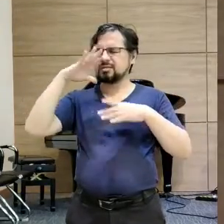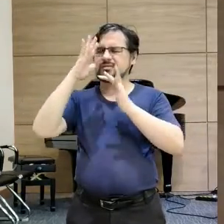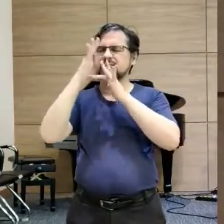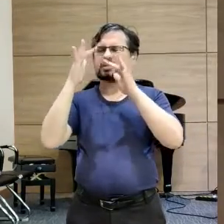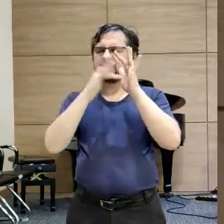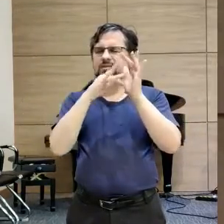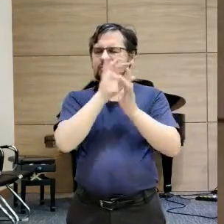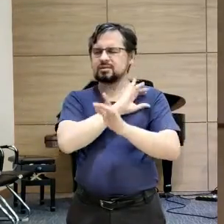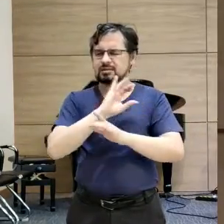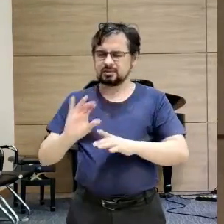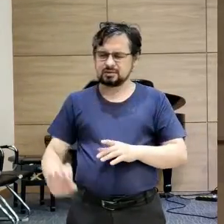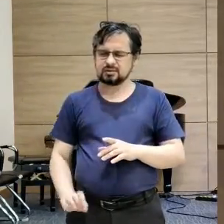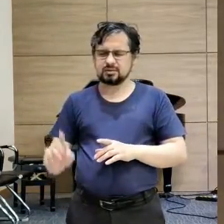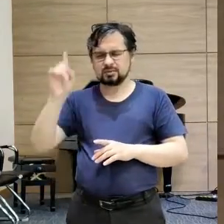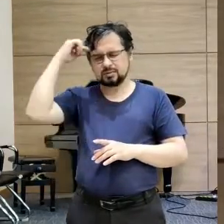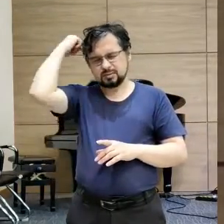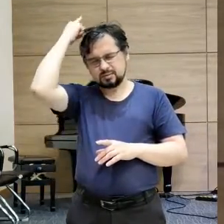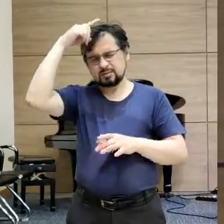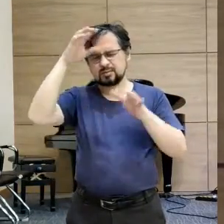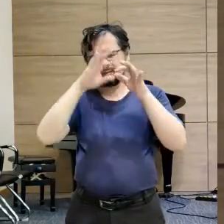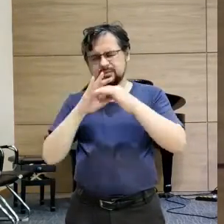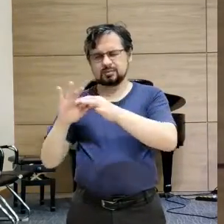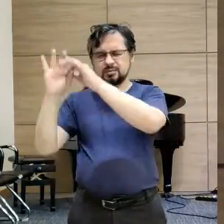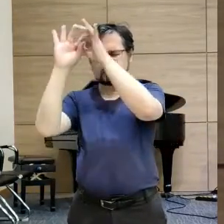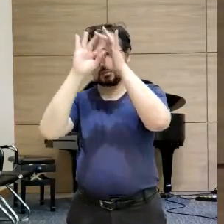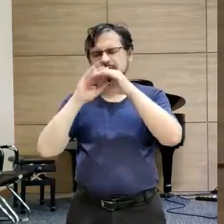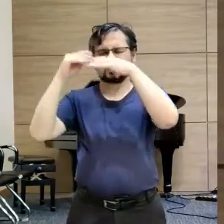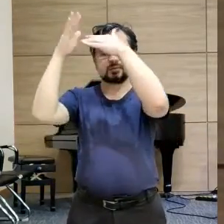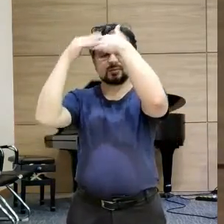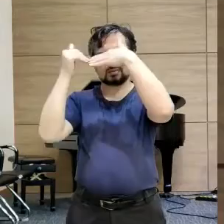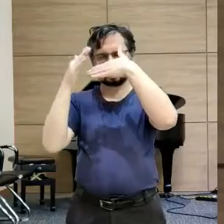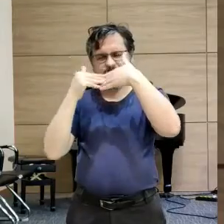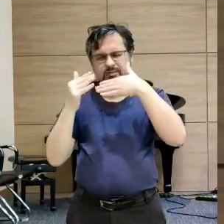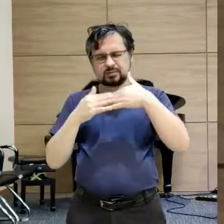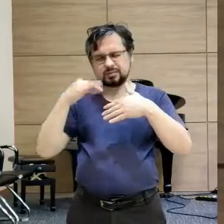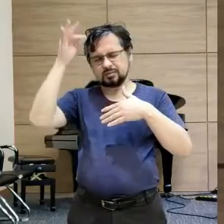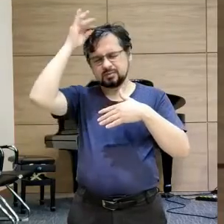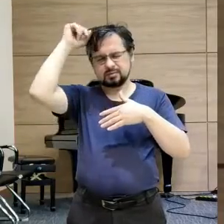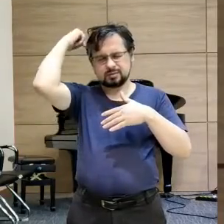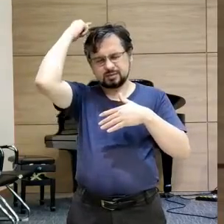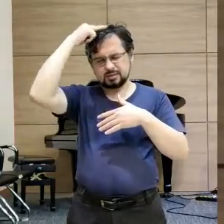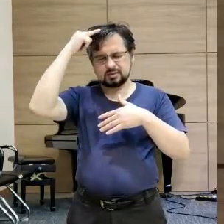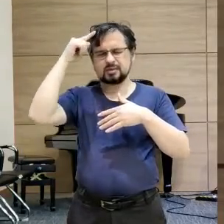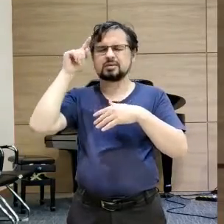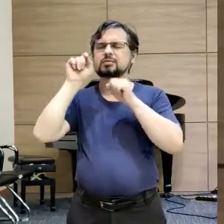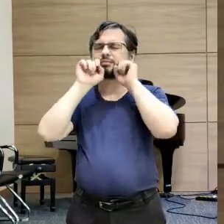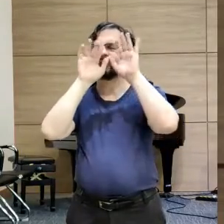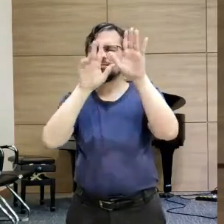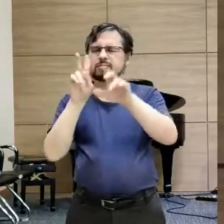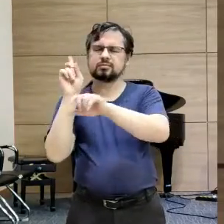Cristo, as doces e santas comunhões e consolações do Espírito Santo, esteja